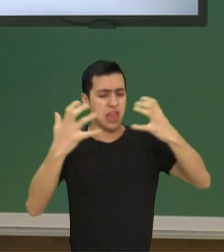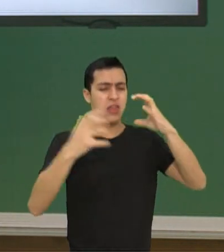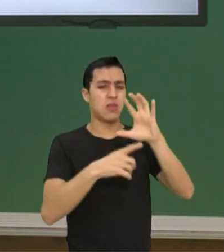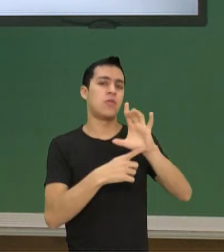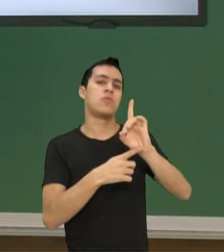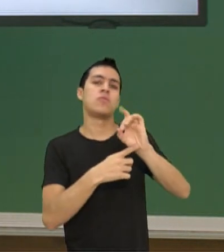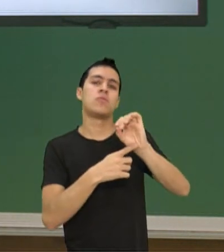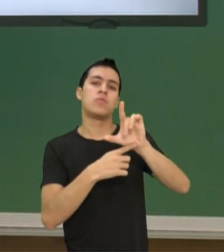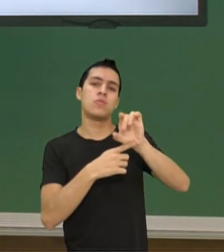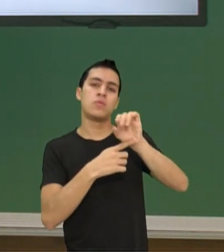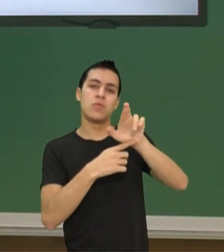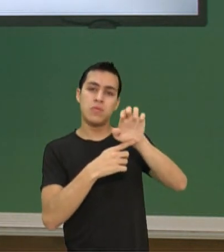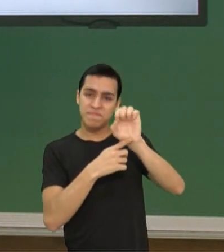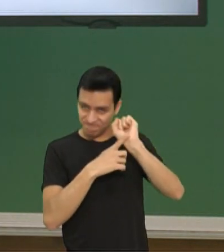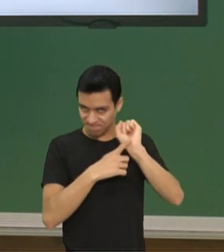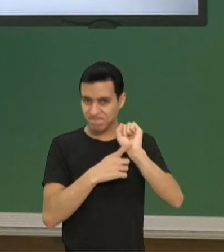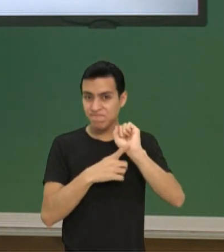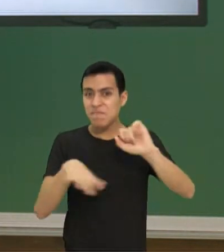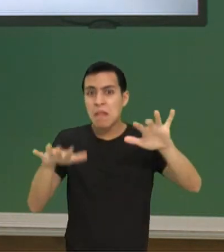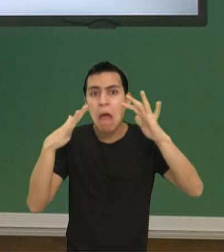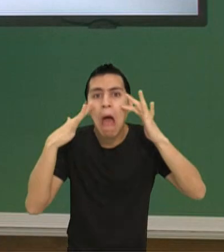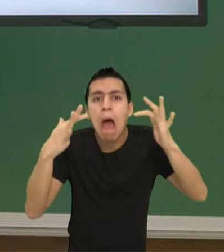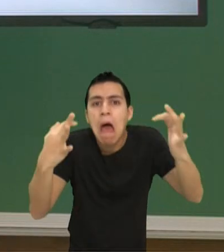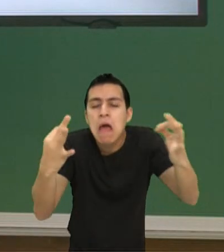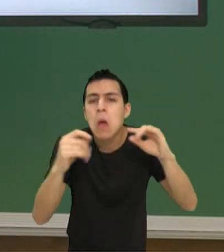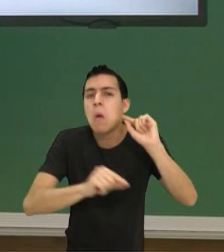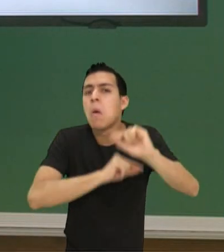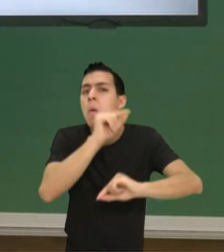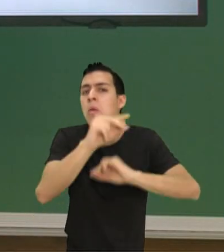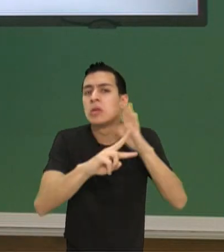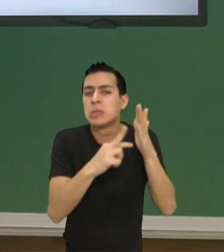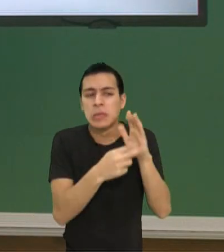Dolores, tá? Presta atenção no que ele